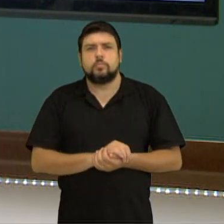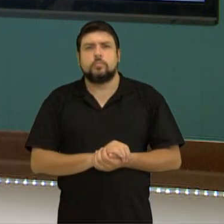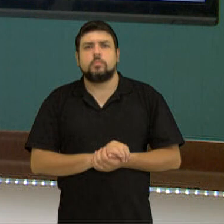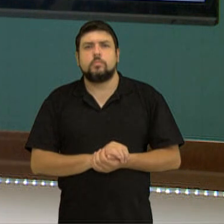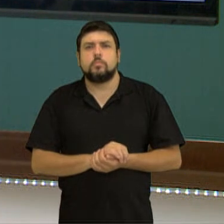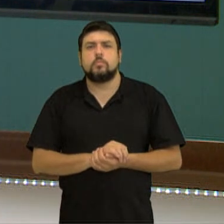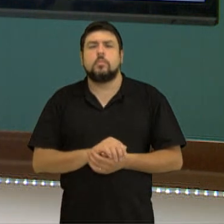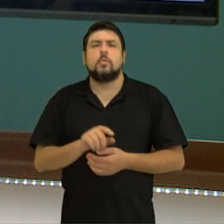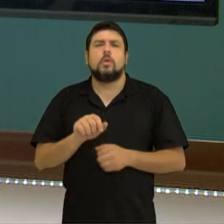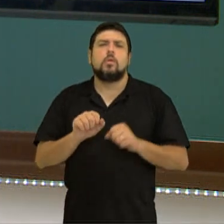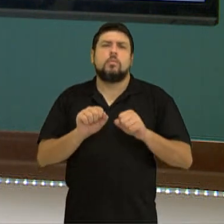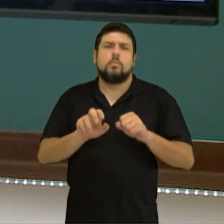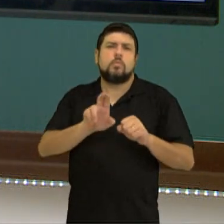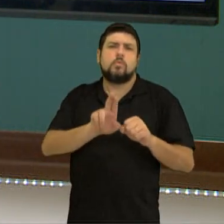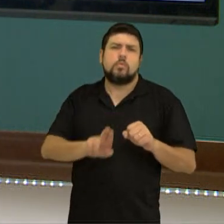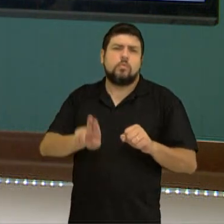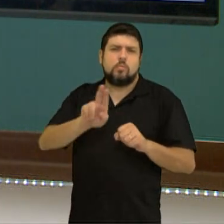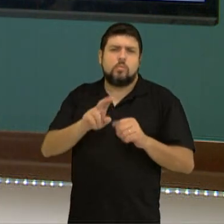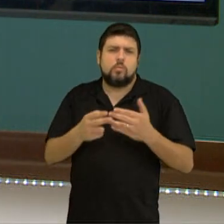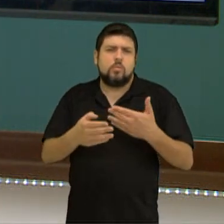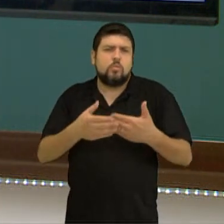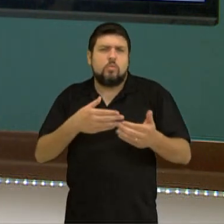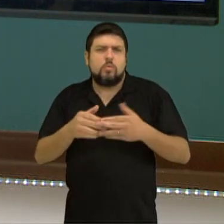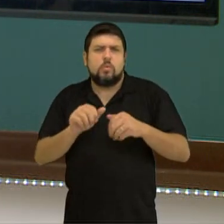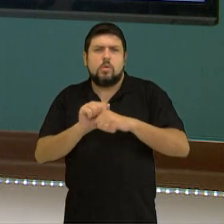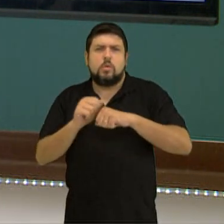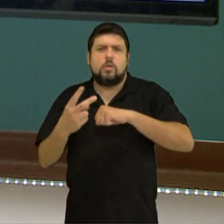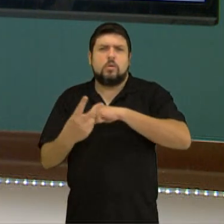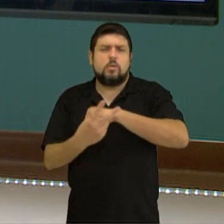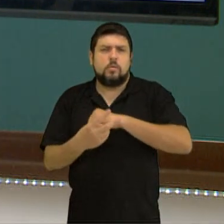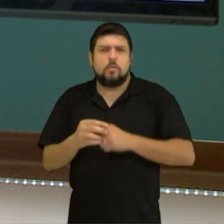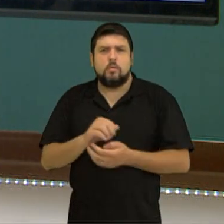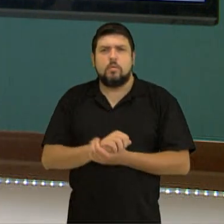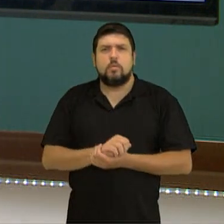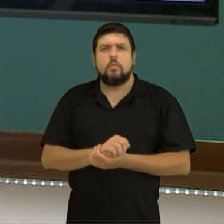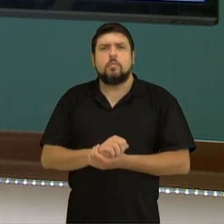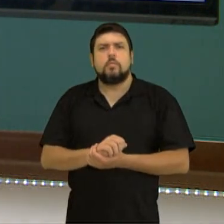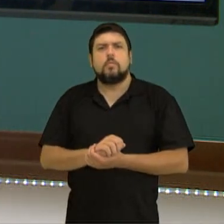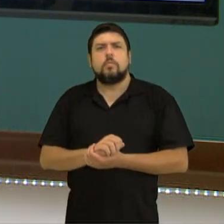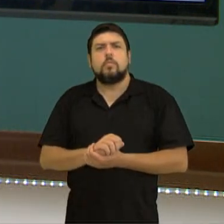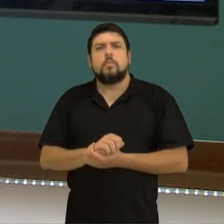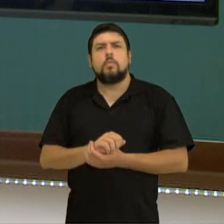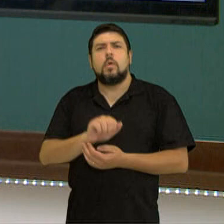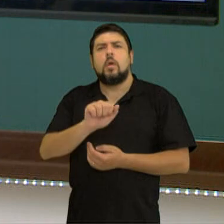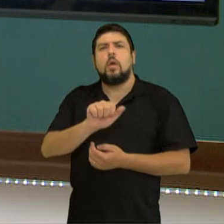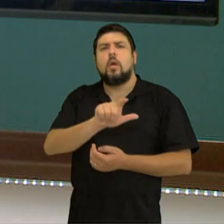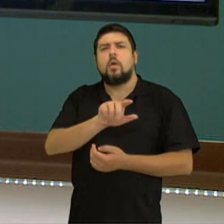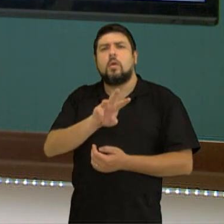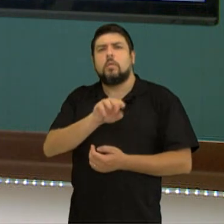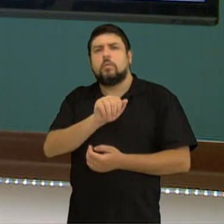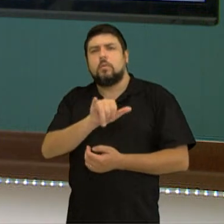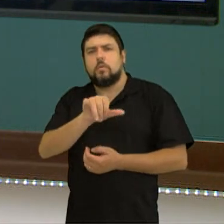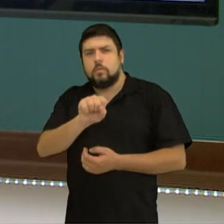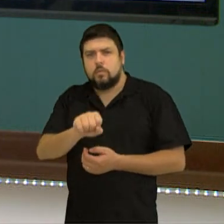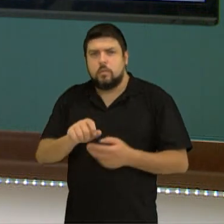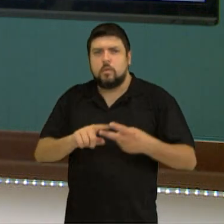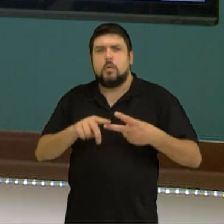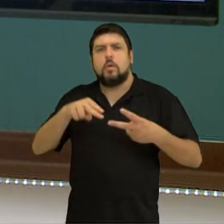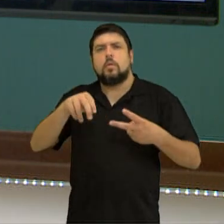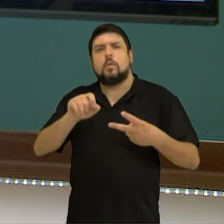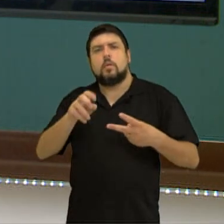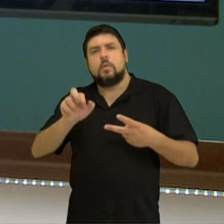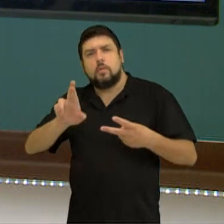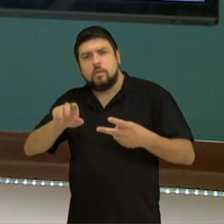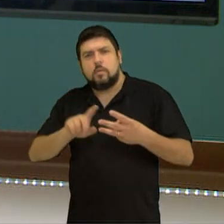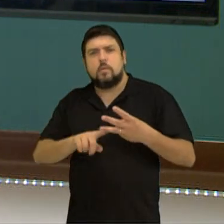advérbio de frequência. Always, sempre. Never, nunca. Usually, geralmente. E por aí vai, tá bom?